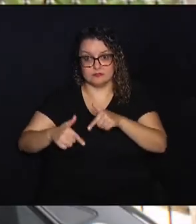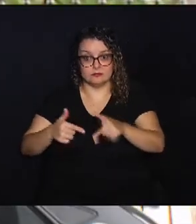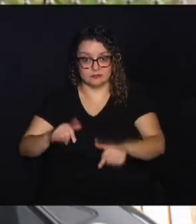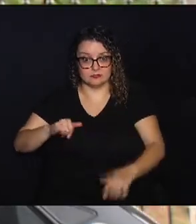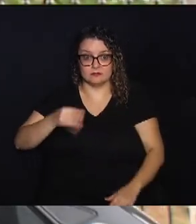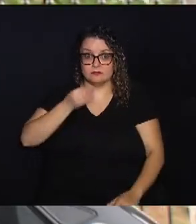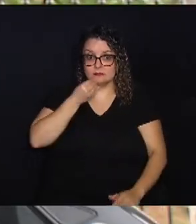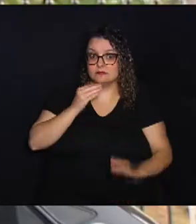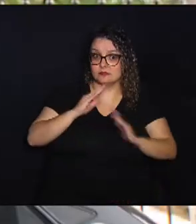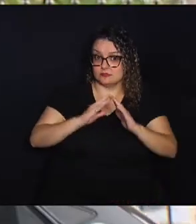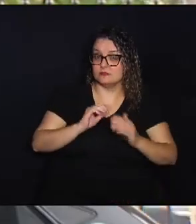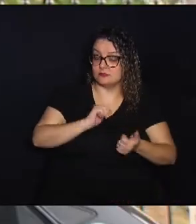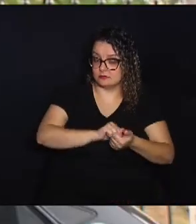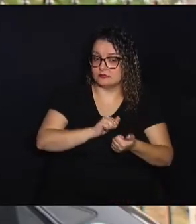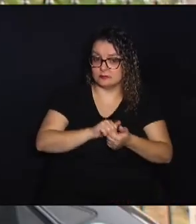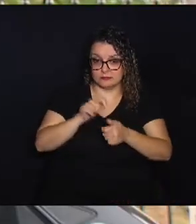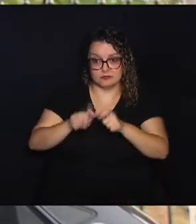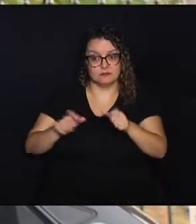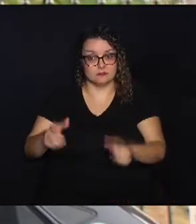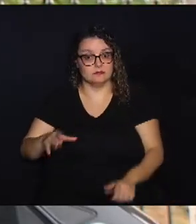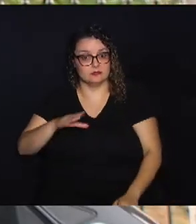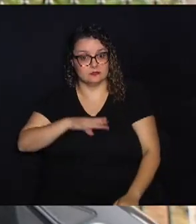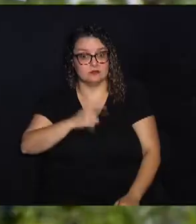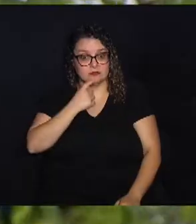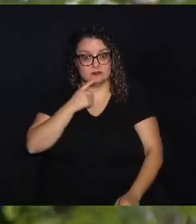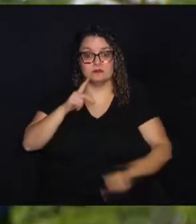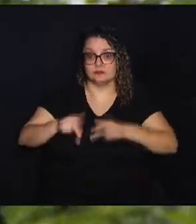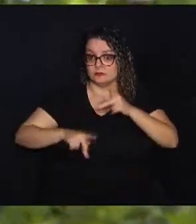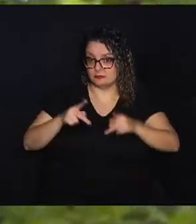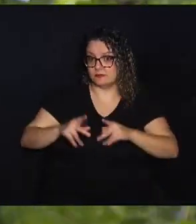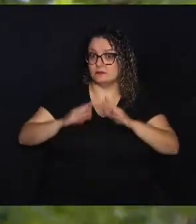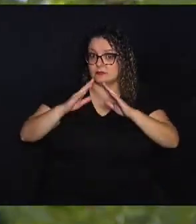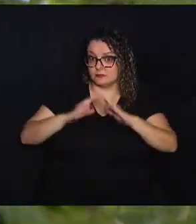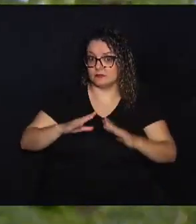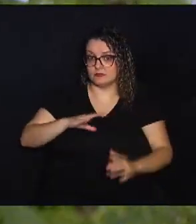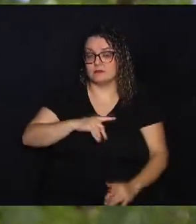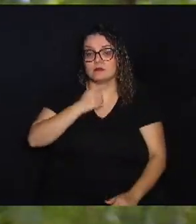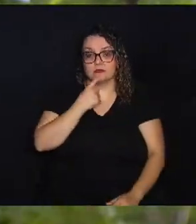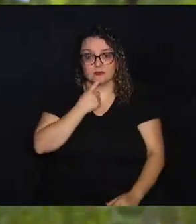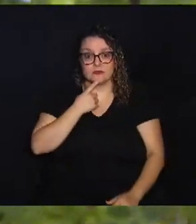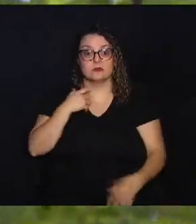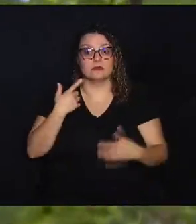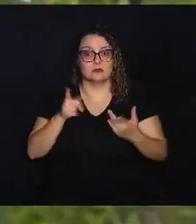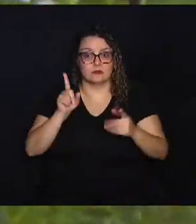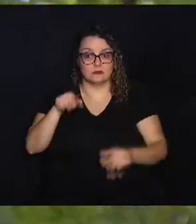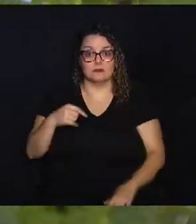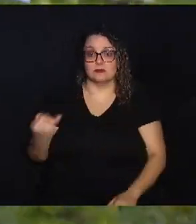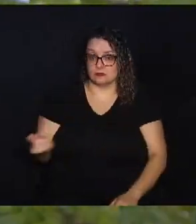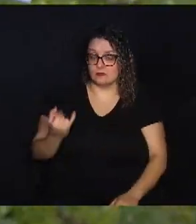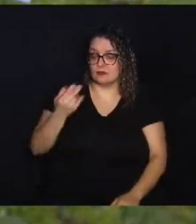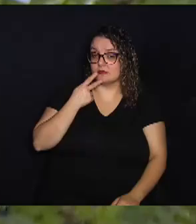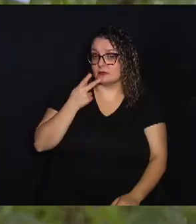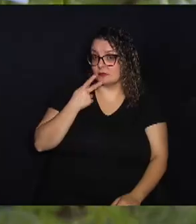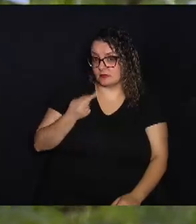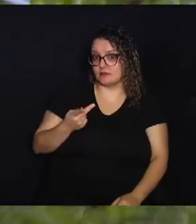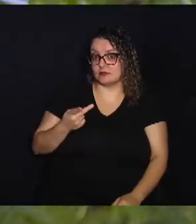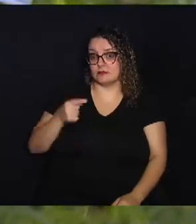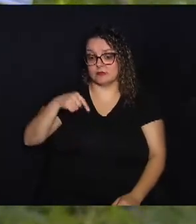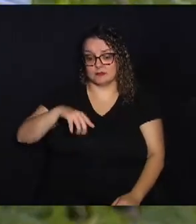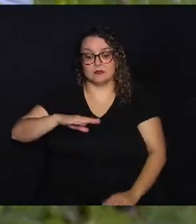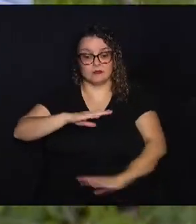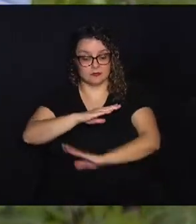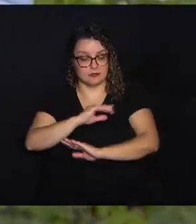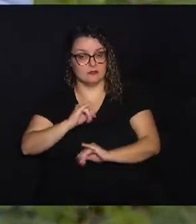de qualidade para o pessoal aqui de Campinas, a população campineira. Também é importante a gente destacar aqui no Câmara